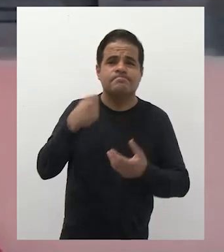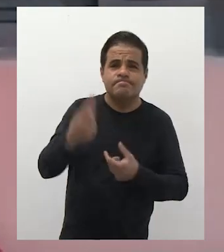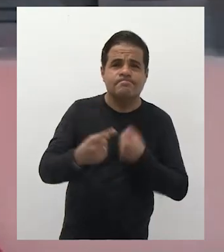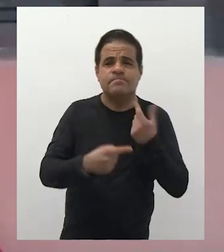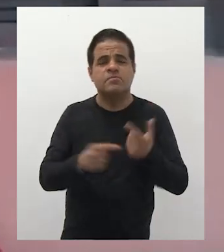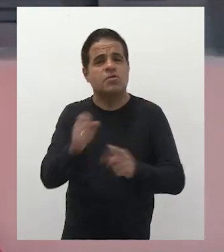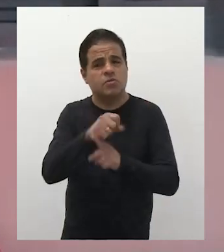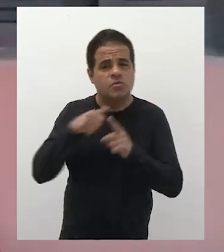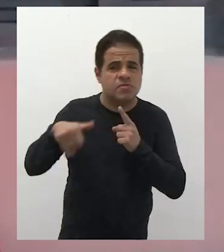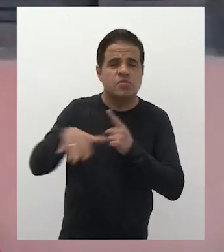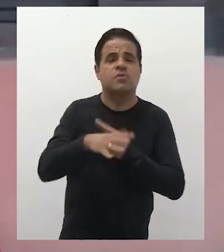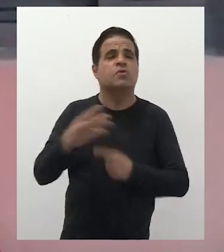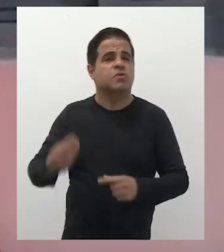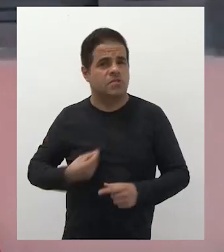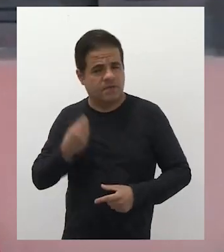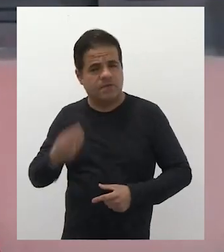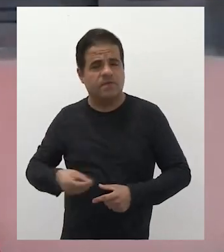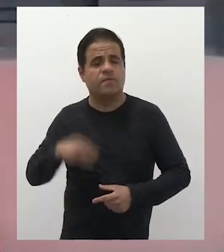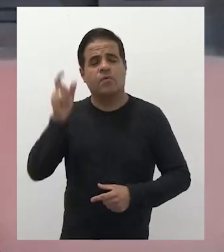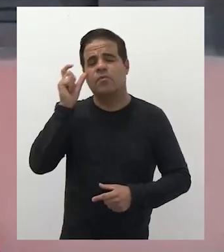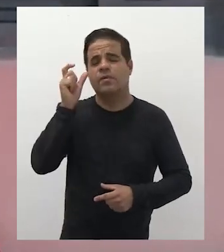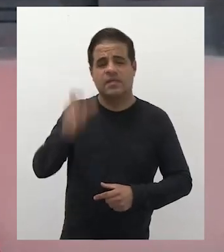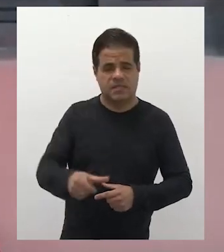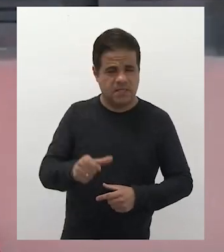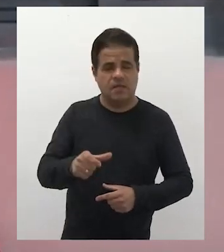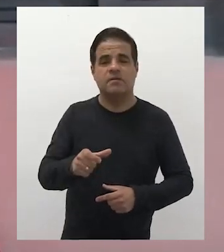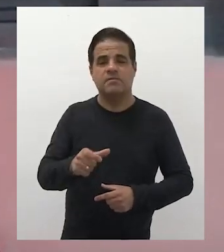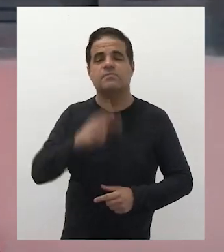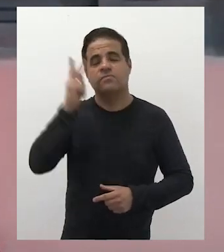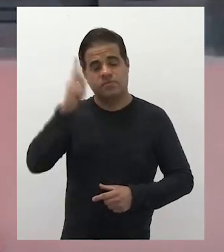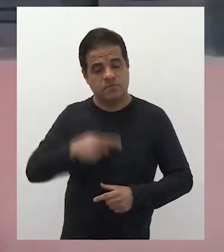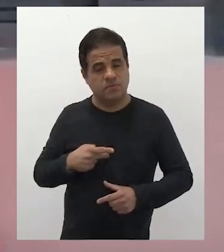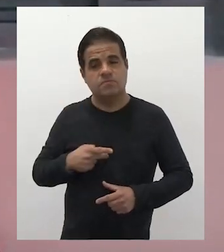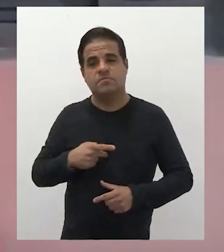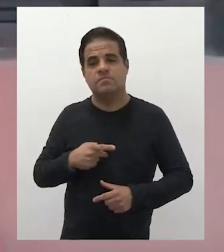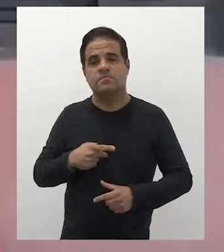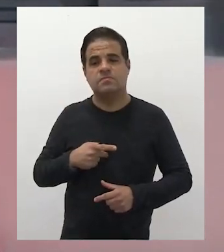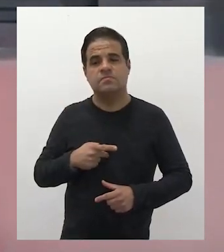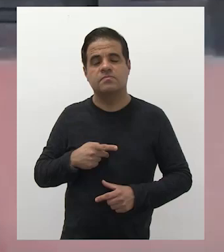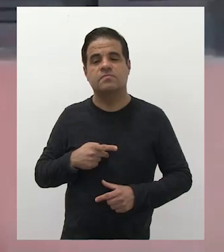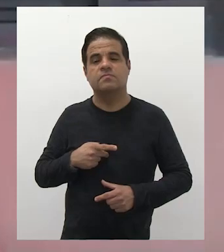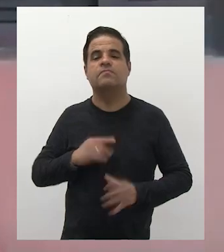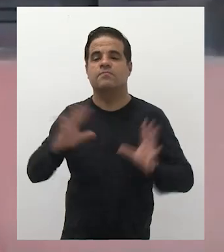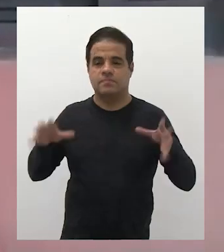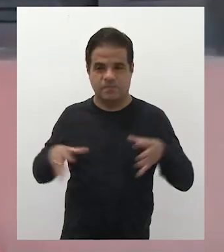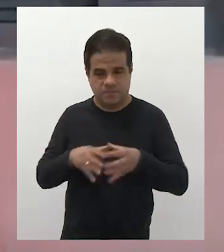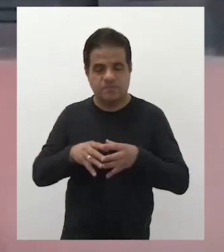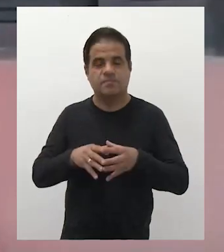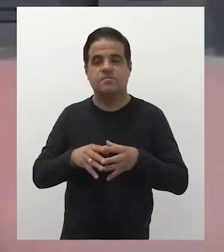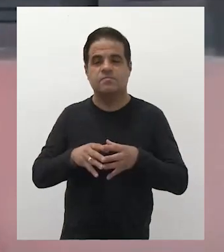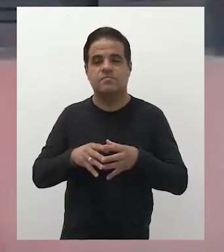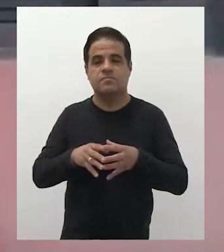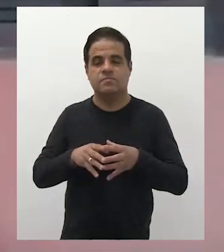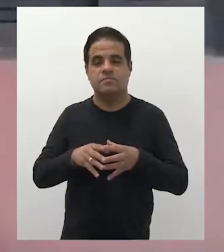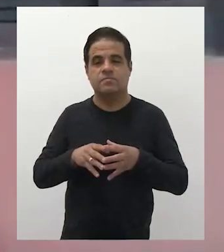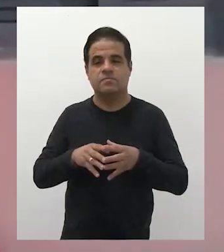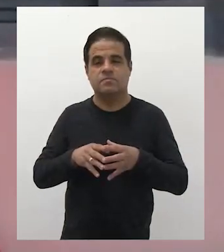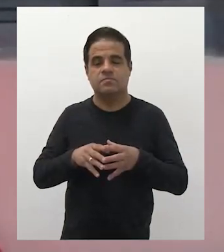na sociedade em que vivemos, o interesse individual dos grupos seletos se sobressai ao